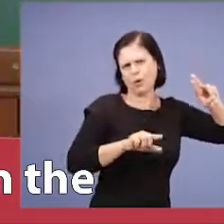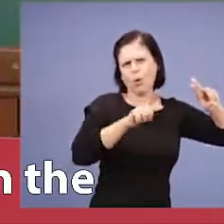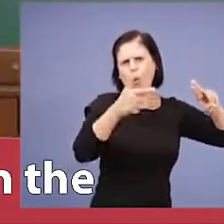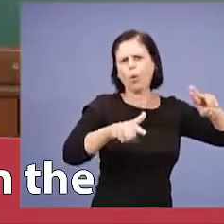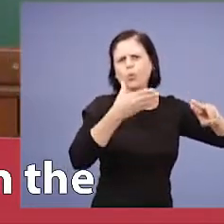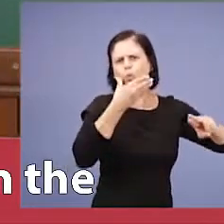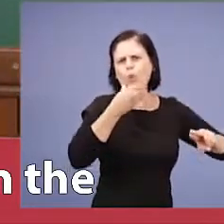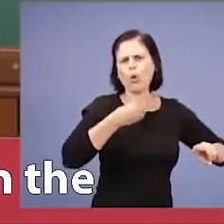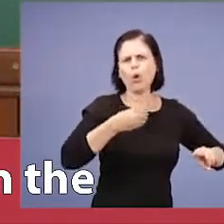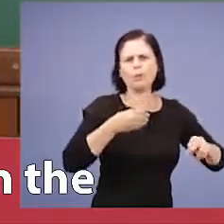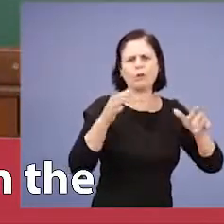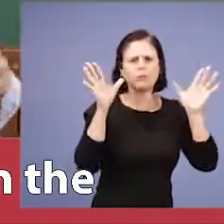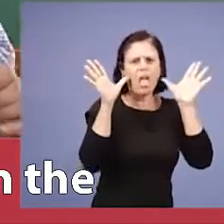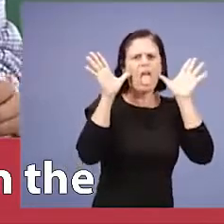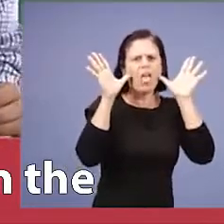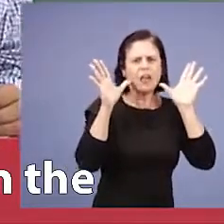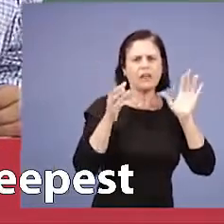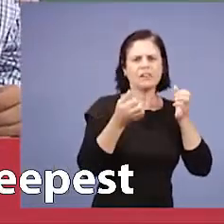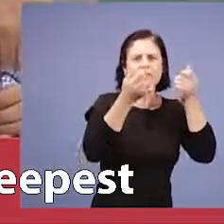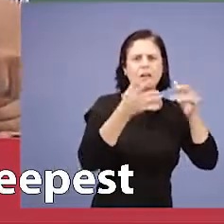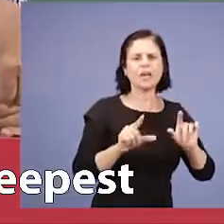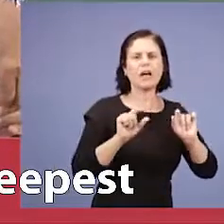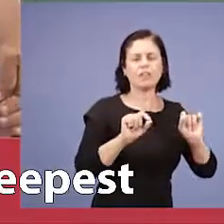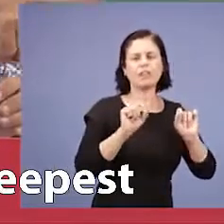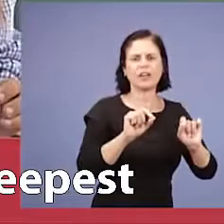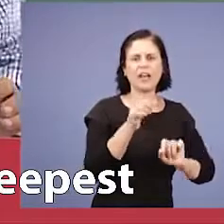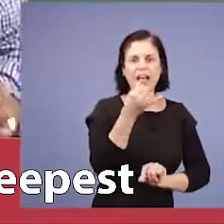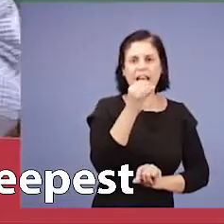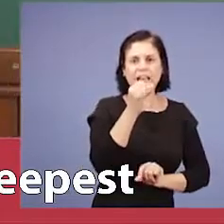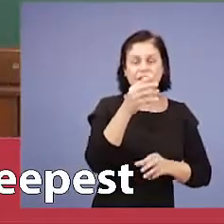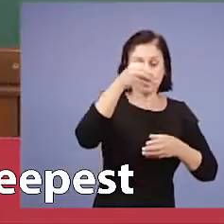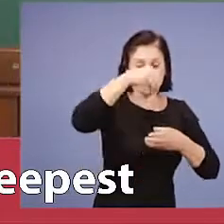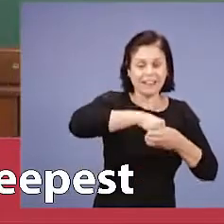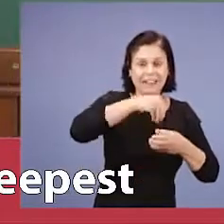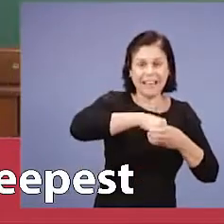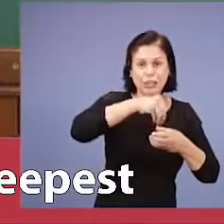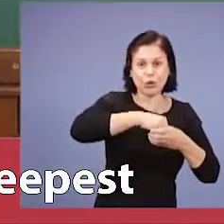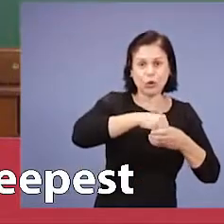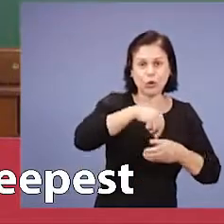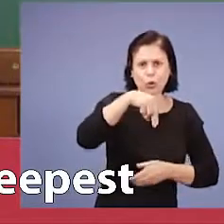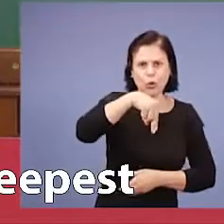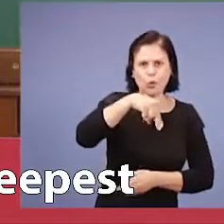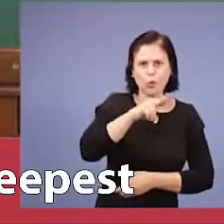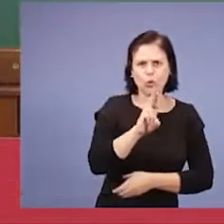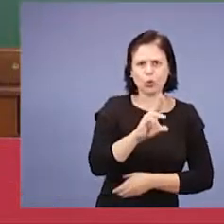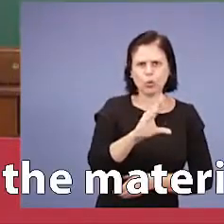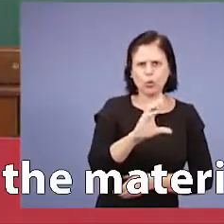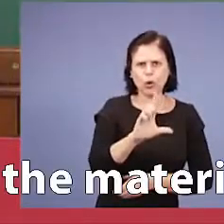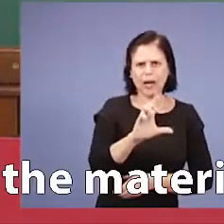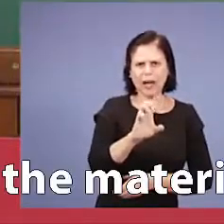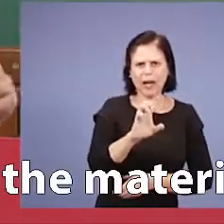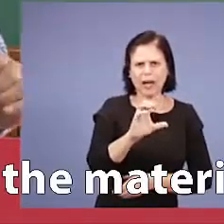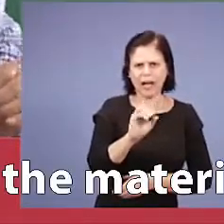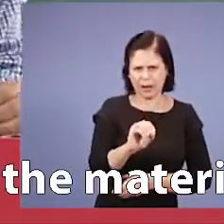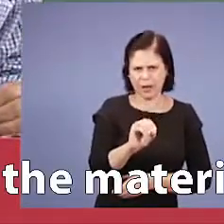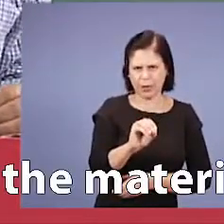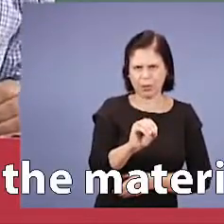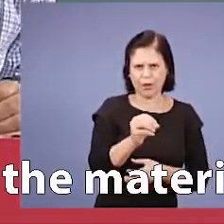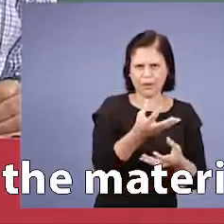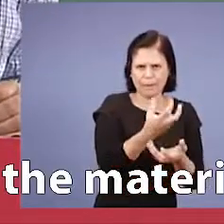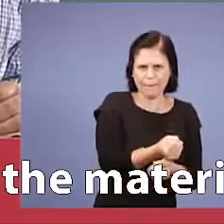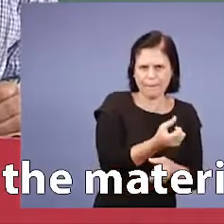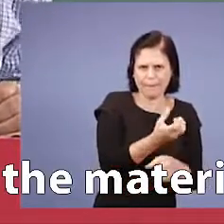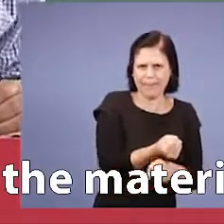isso aí dizia que a energia o núcleo da matéria e ele foi o mais profundo porque ele foi na menor